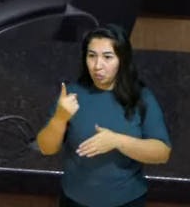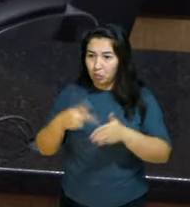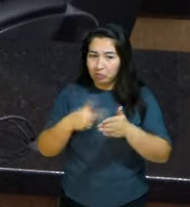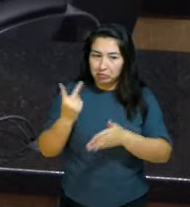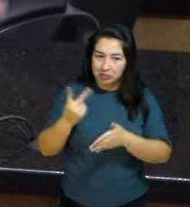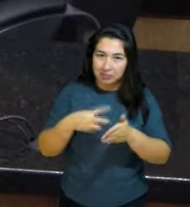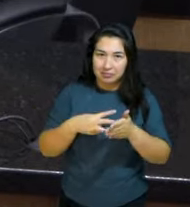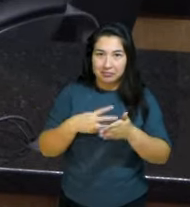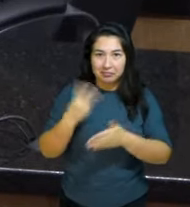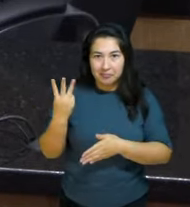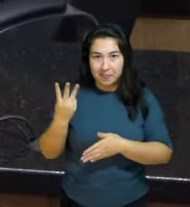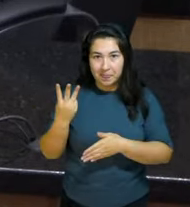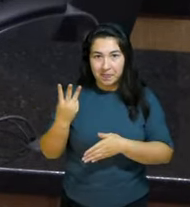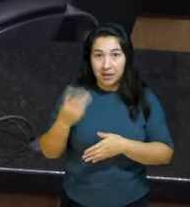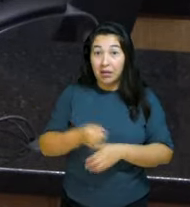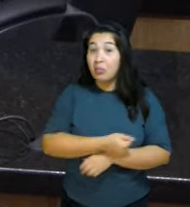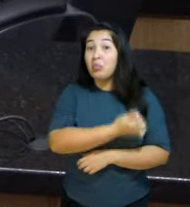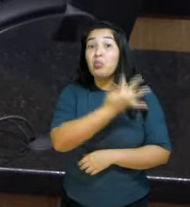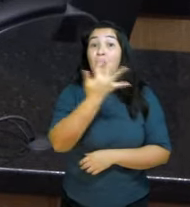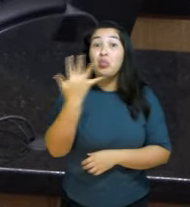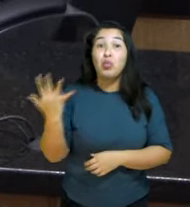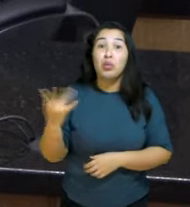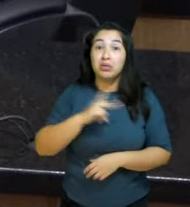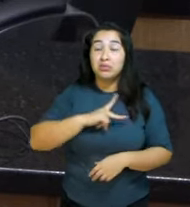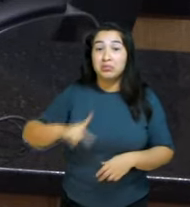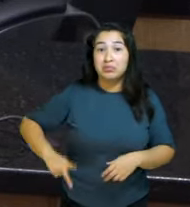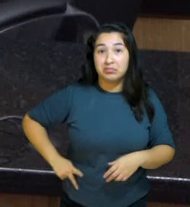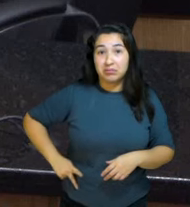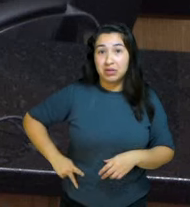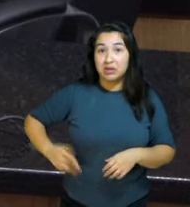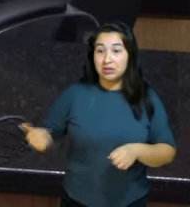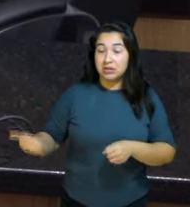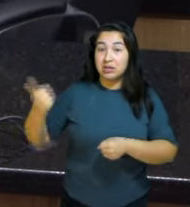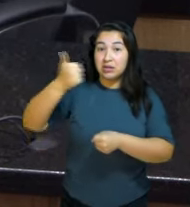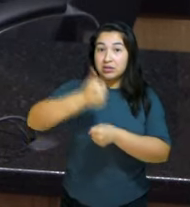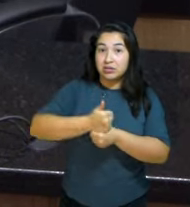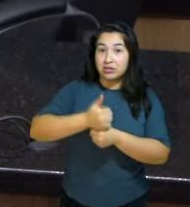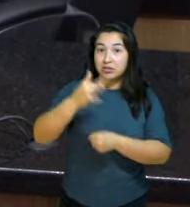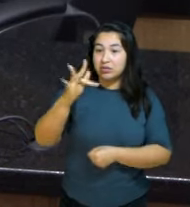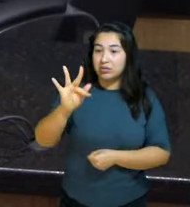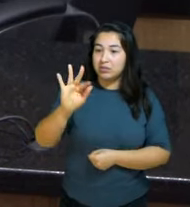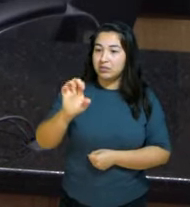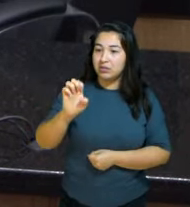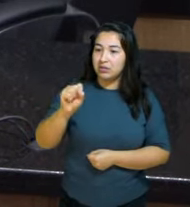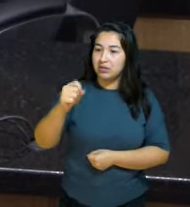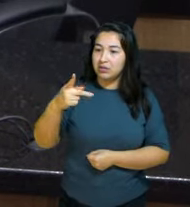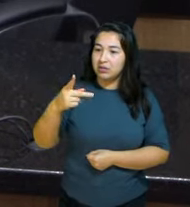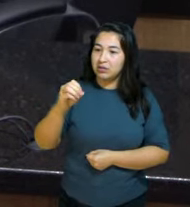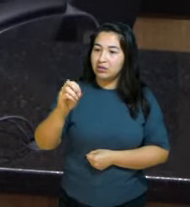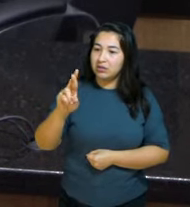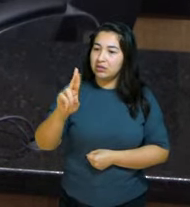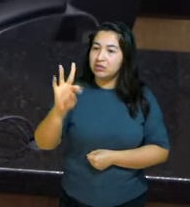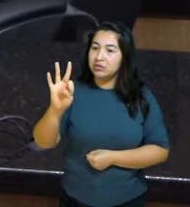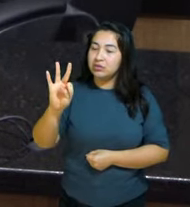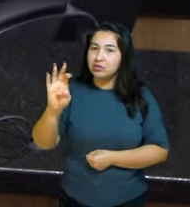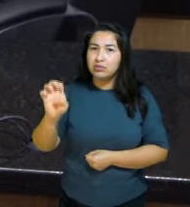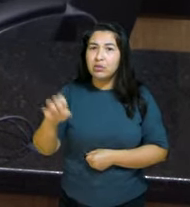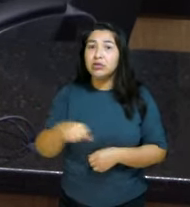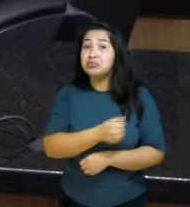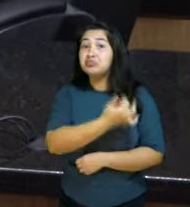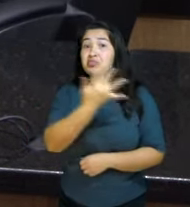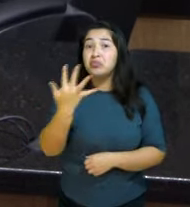1, mais 2, mais 3? Quantos presidentes passarão na FESPORT? Então, precisamos,